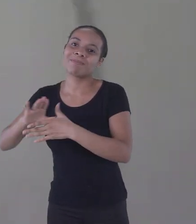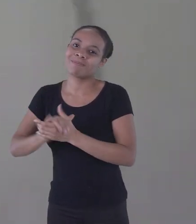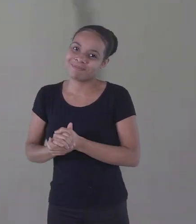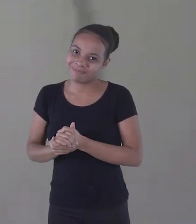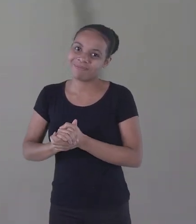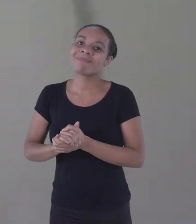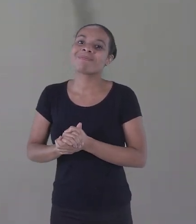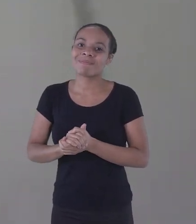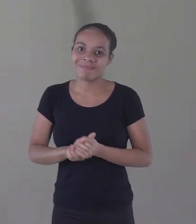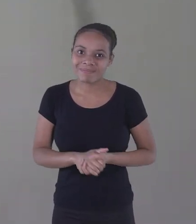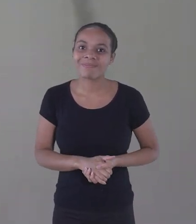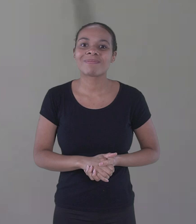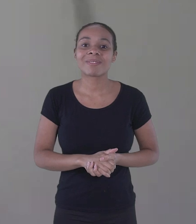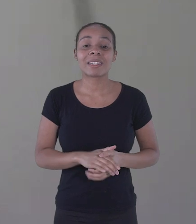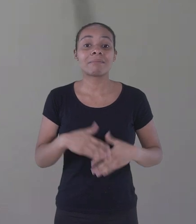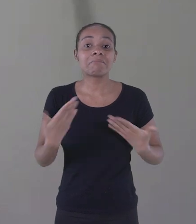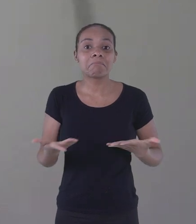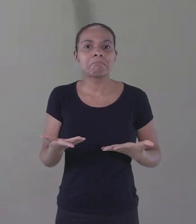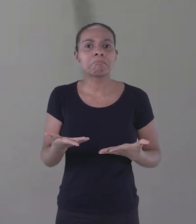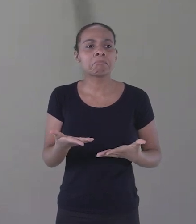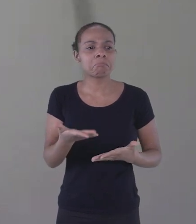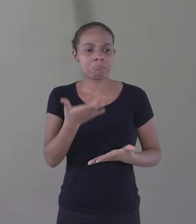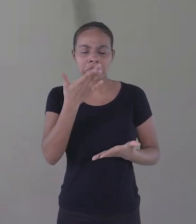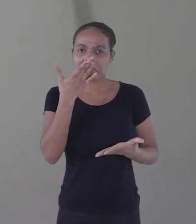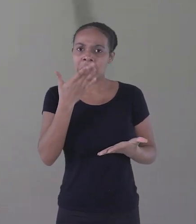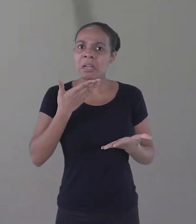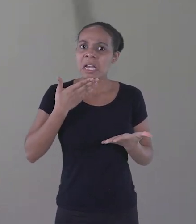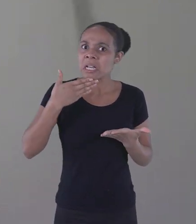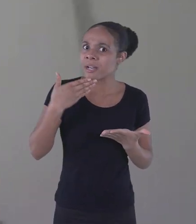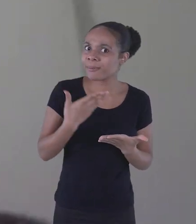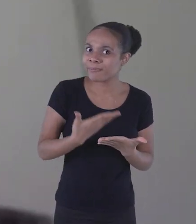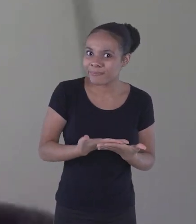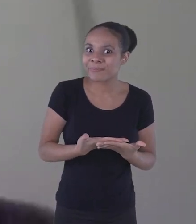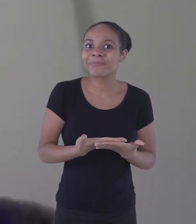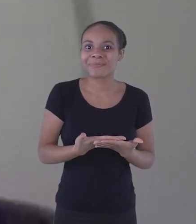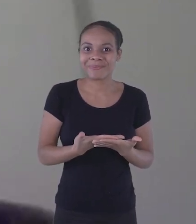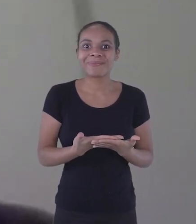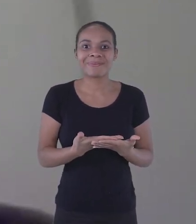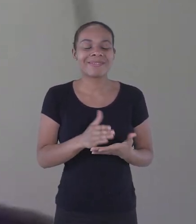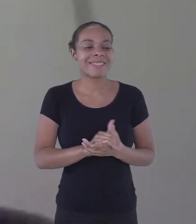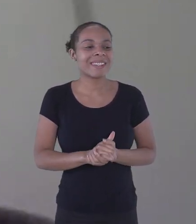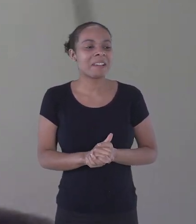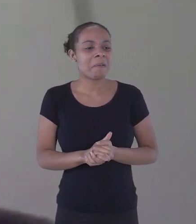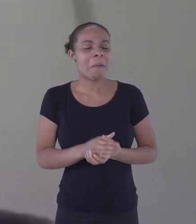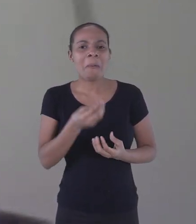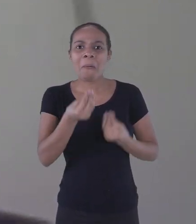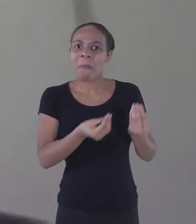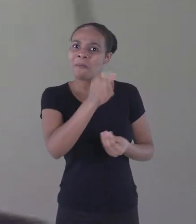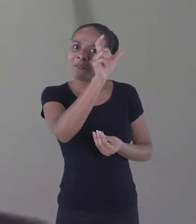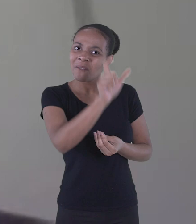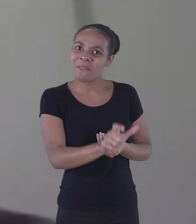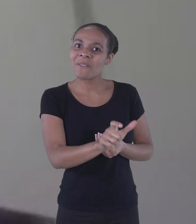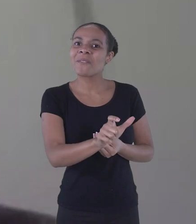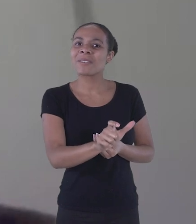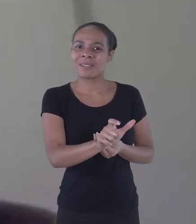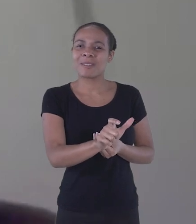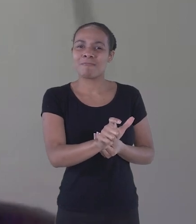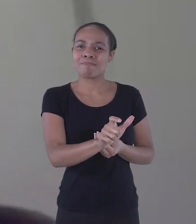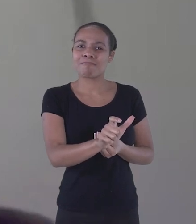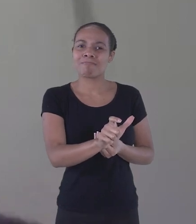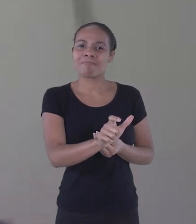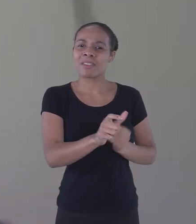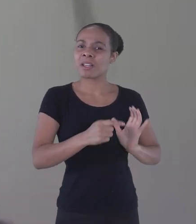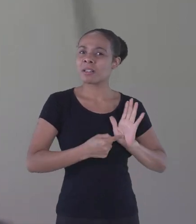E me impressiona como você se colocou no livro, né? Você